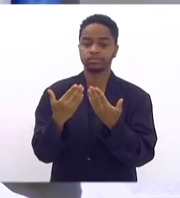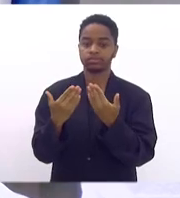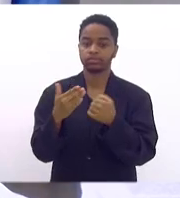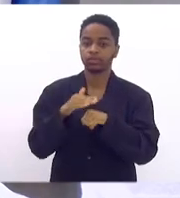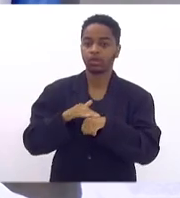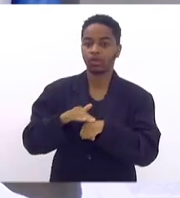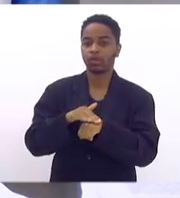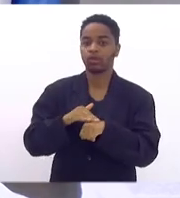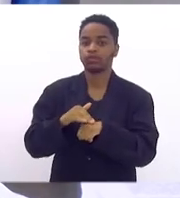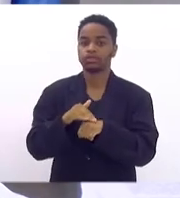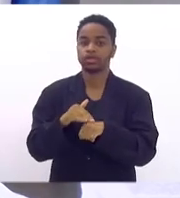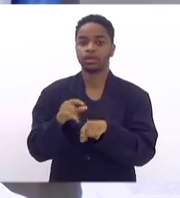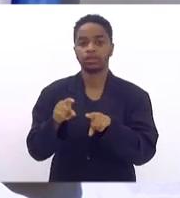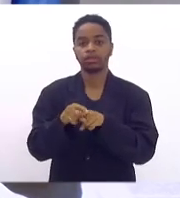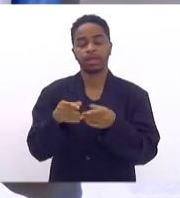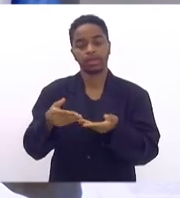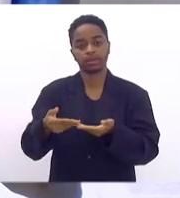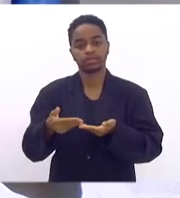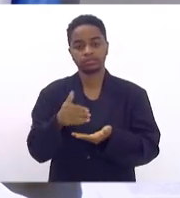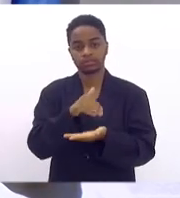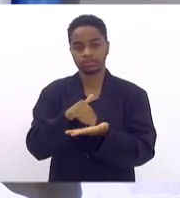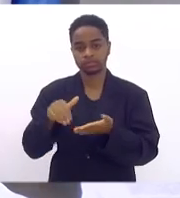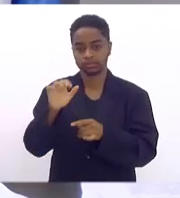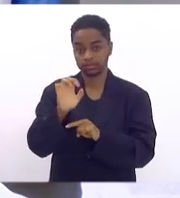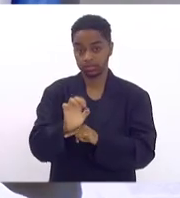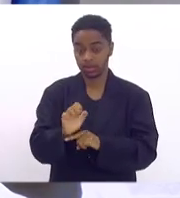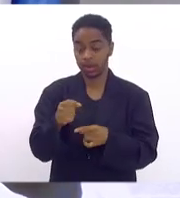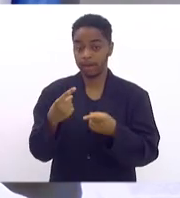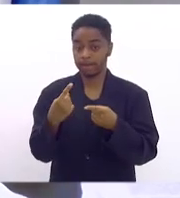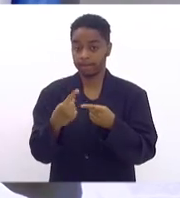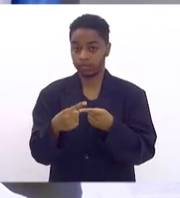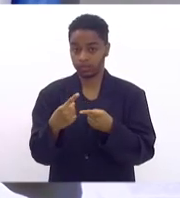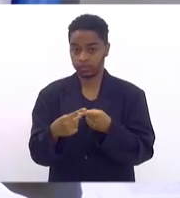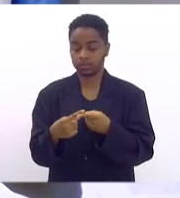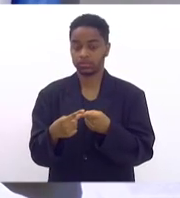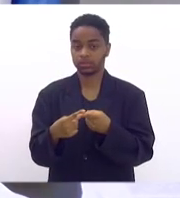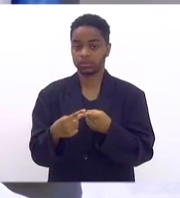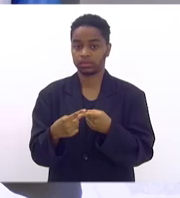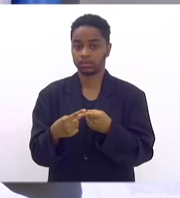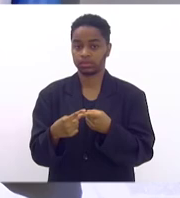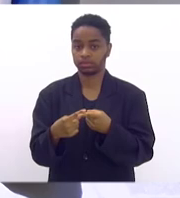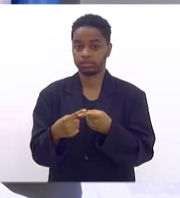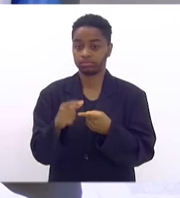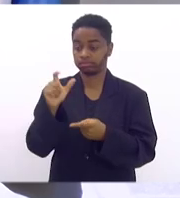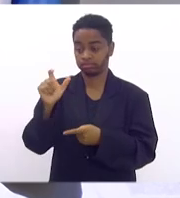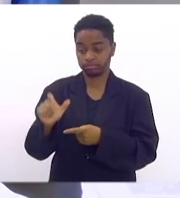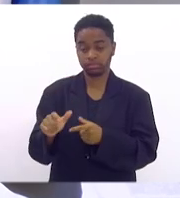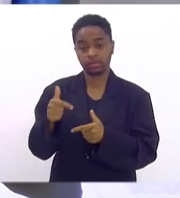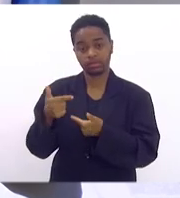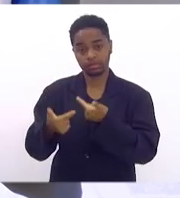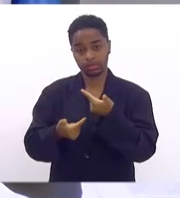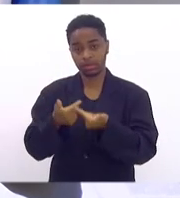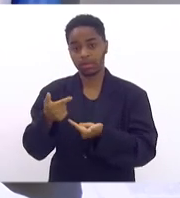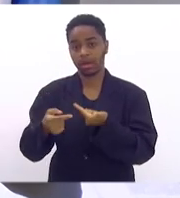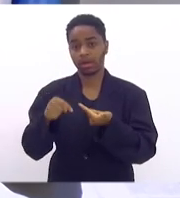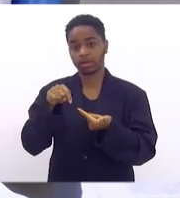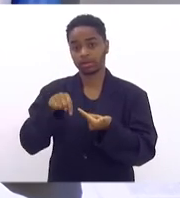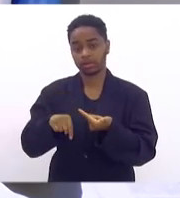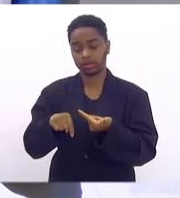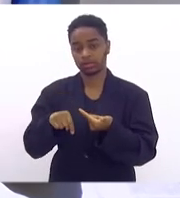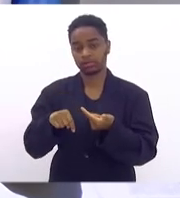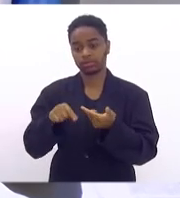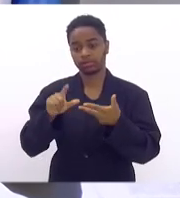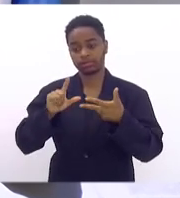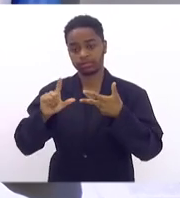a Secretaria de Estado, né? Afinal de contas, esse é o trabalho do Poder Legislativo.